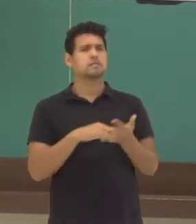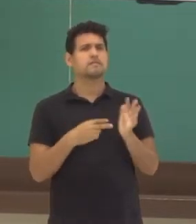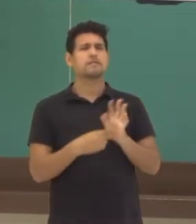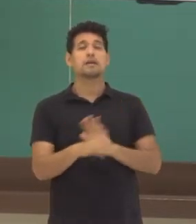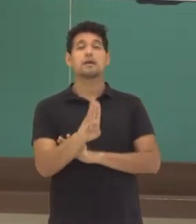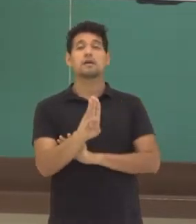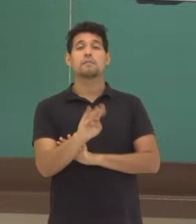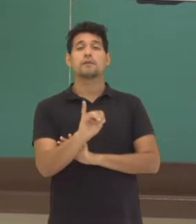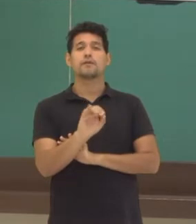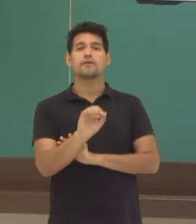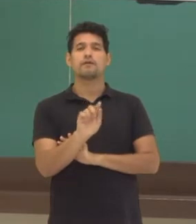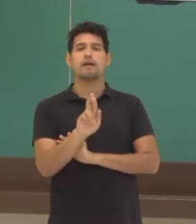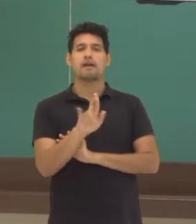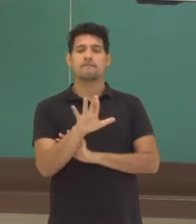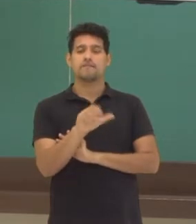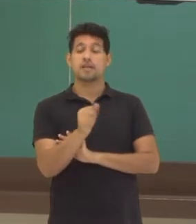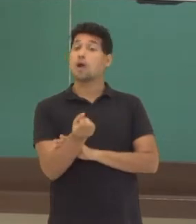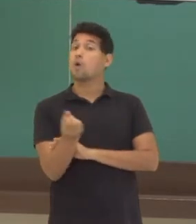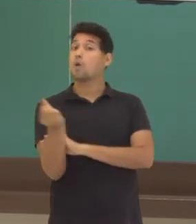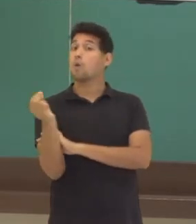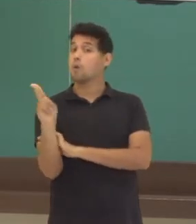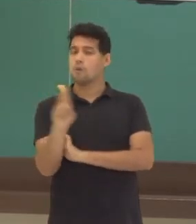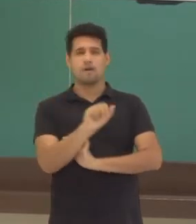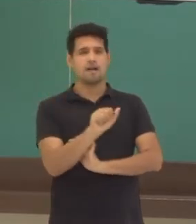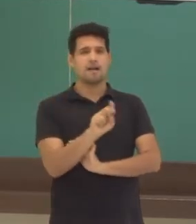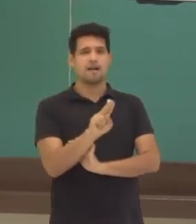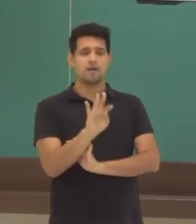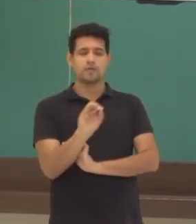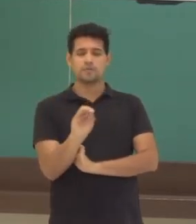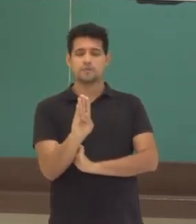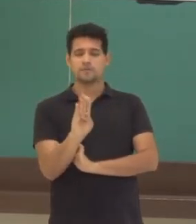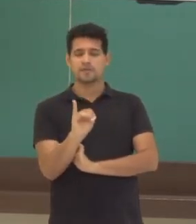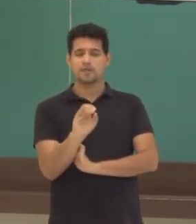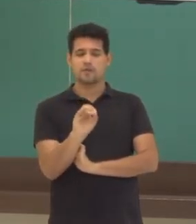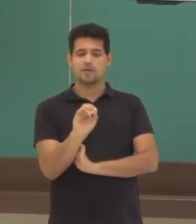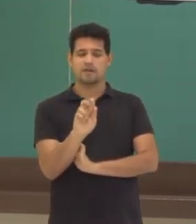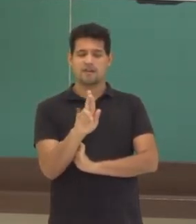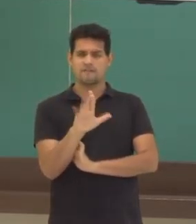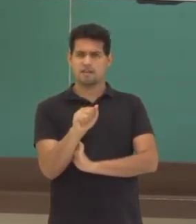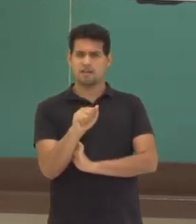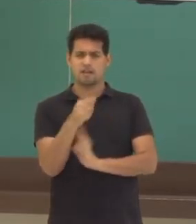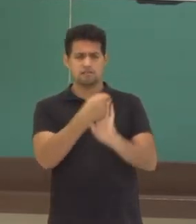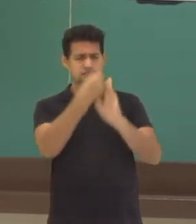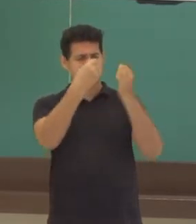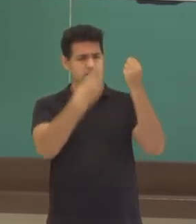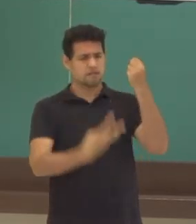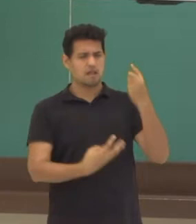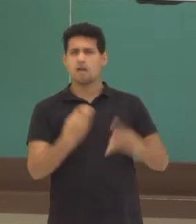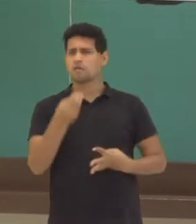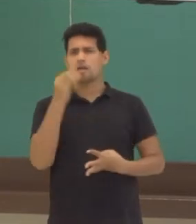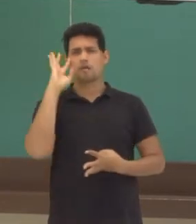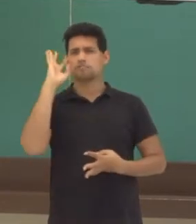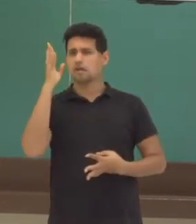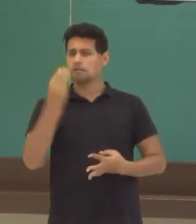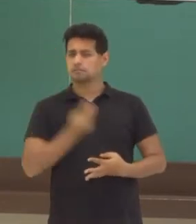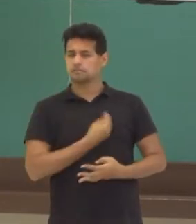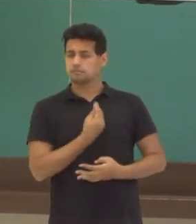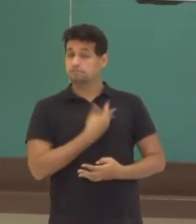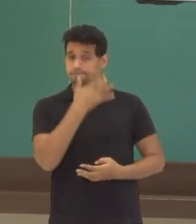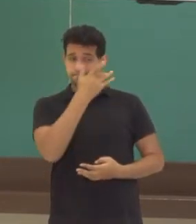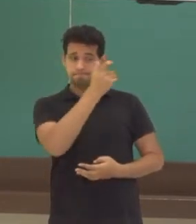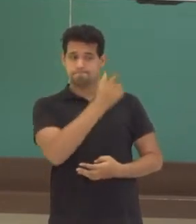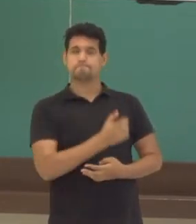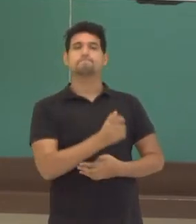uma autobiografia, enfim, né? É escrever sobre a vida, sobre acontecimentos da vida de alguém, né?